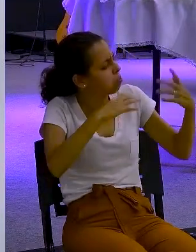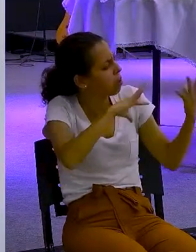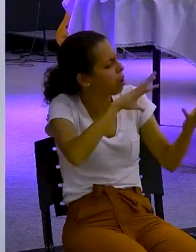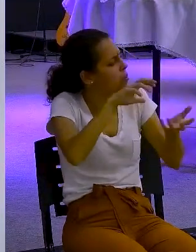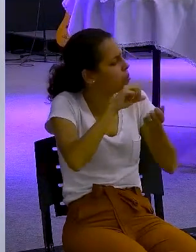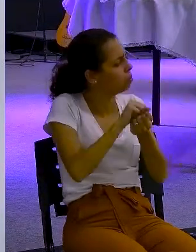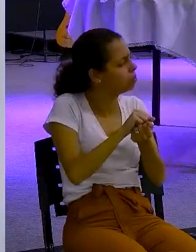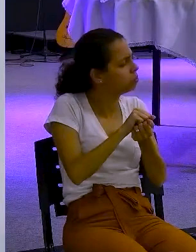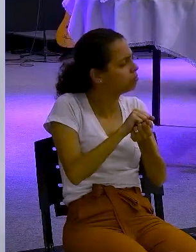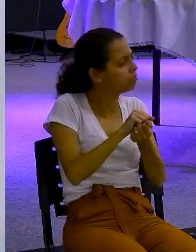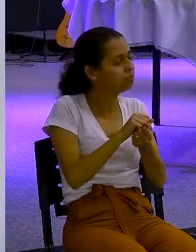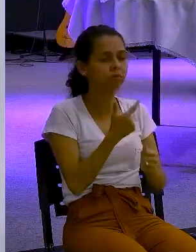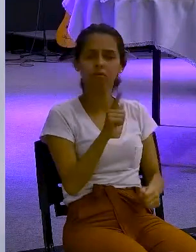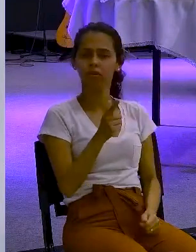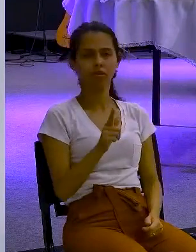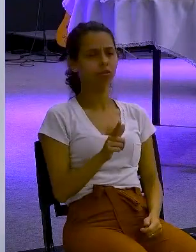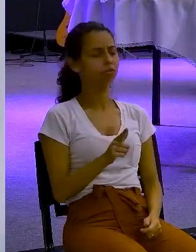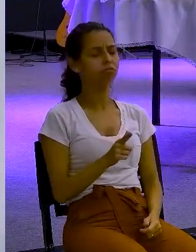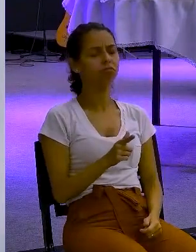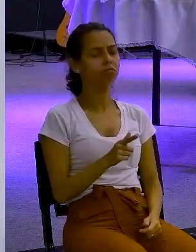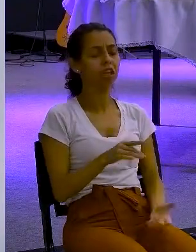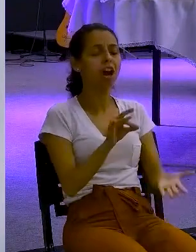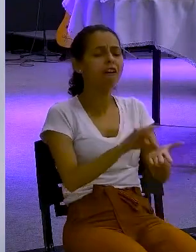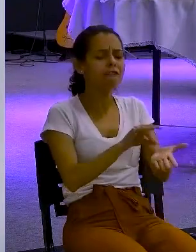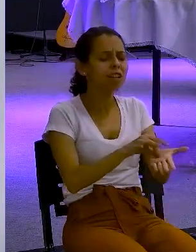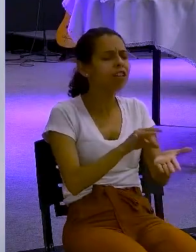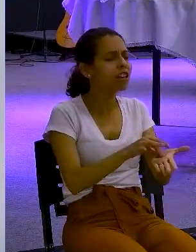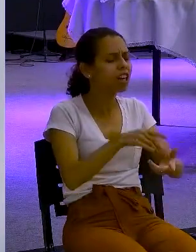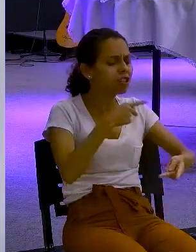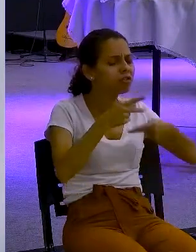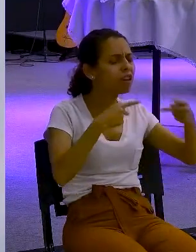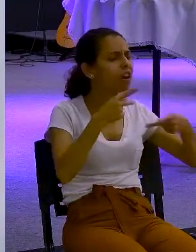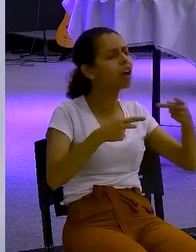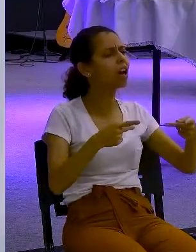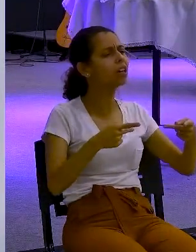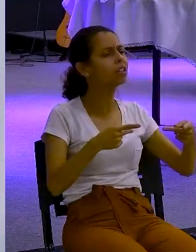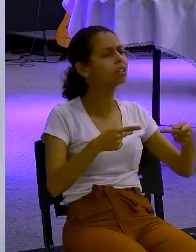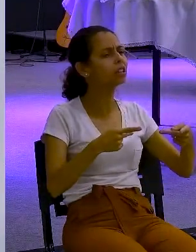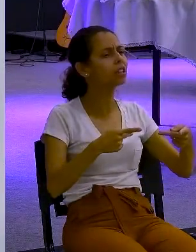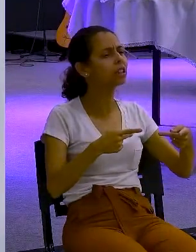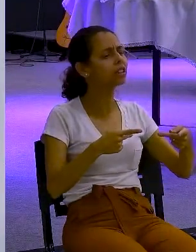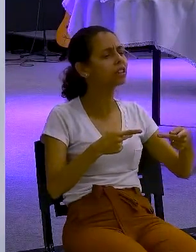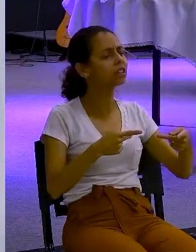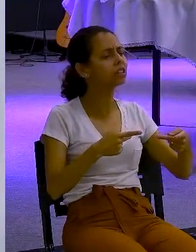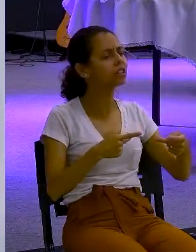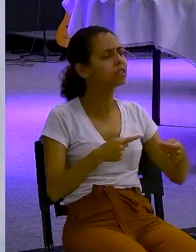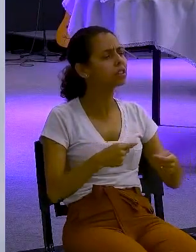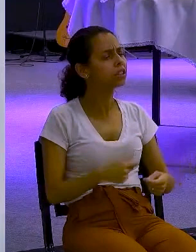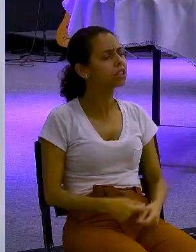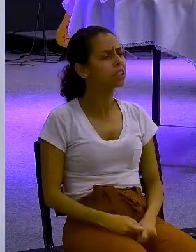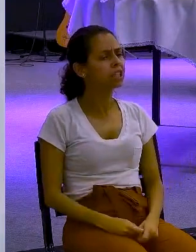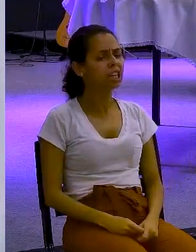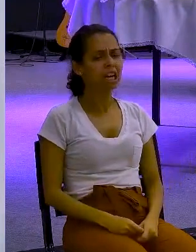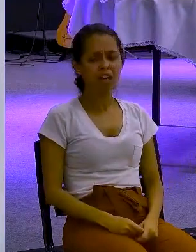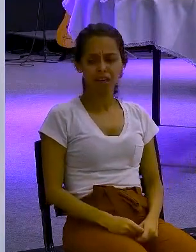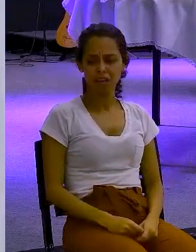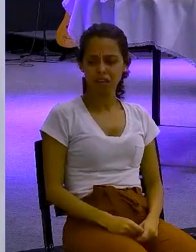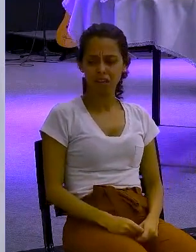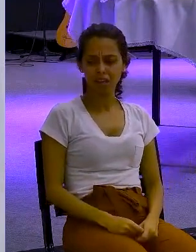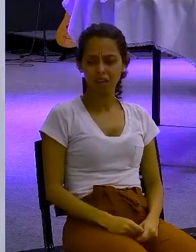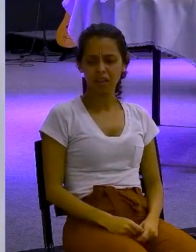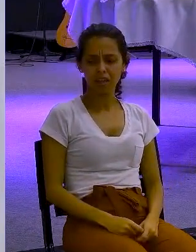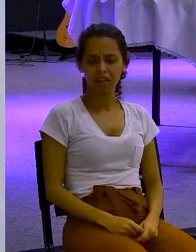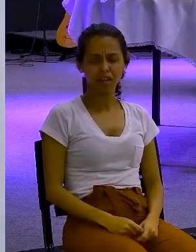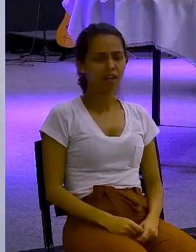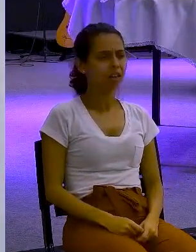não. A verdade que precisa ser dita, que foi ouvida por Teófilo e precisa ser gritada em